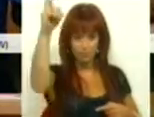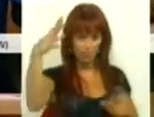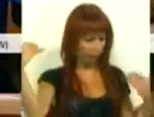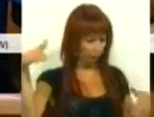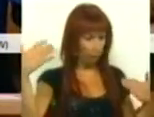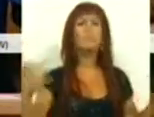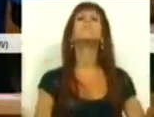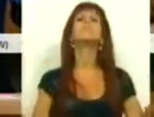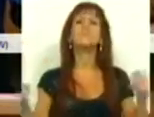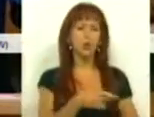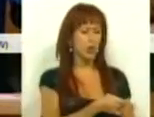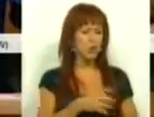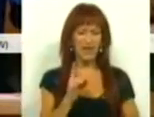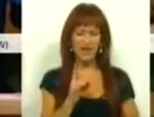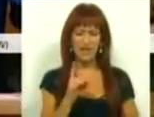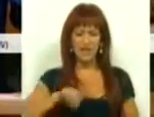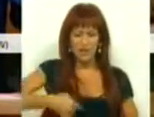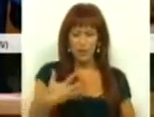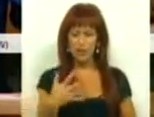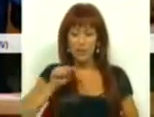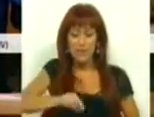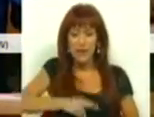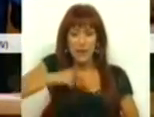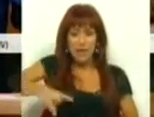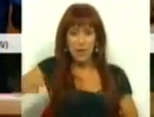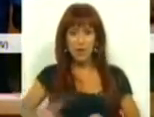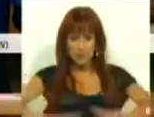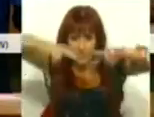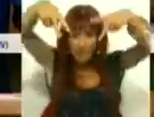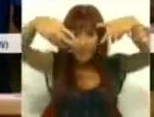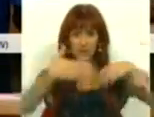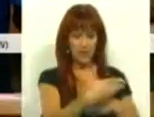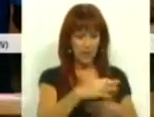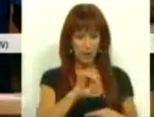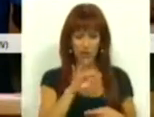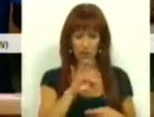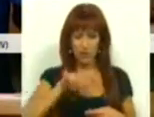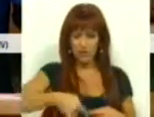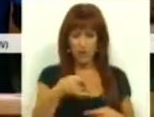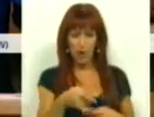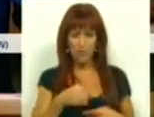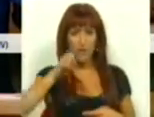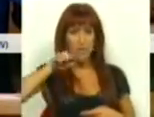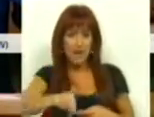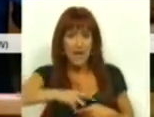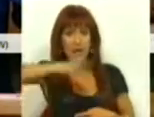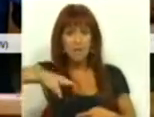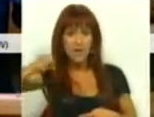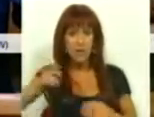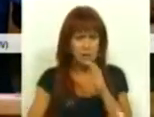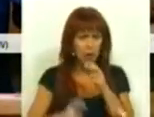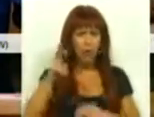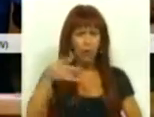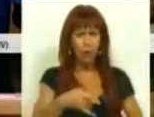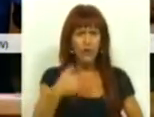108,1%. Isto é, de 96,5 mil milhões de euros para 184,9 mil milhões. Um aumento